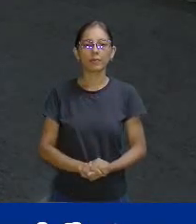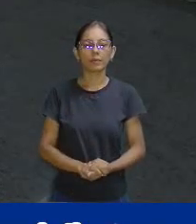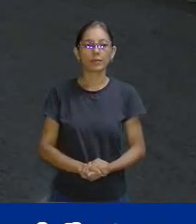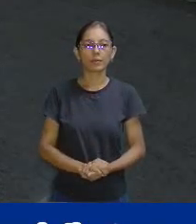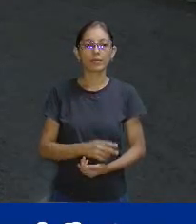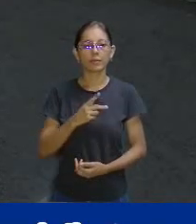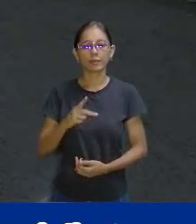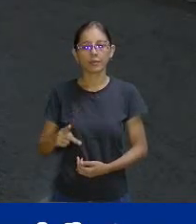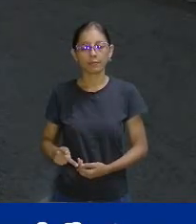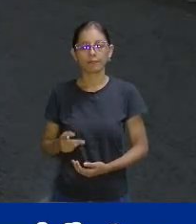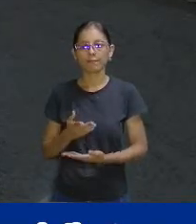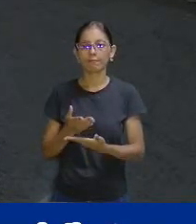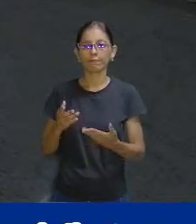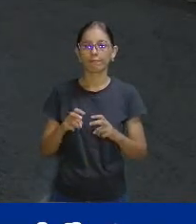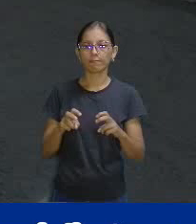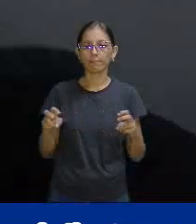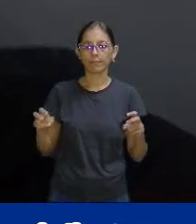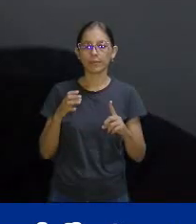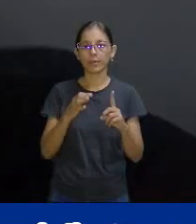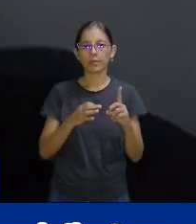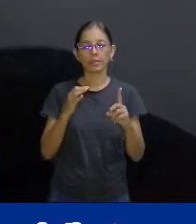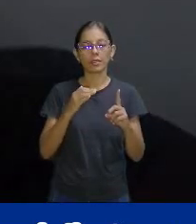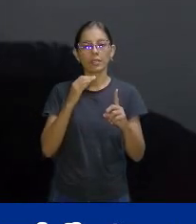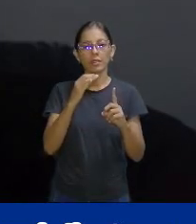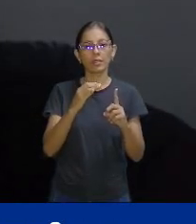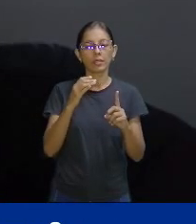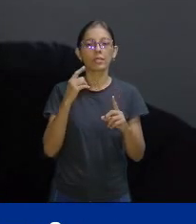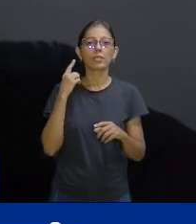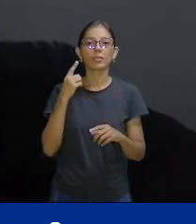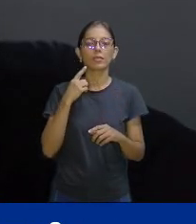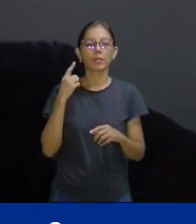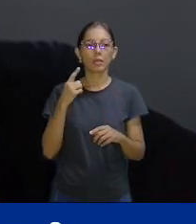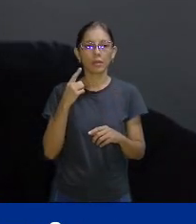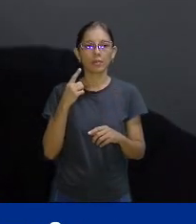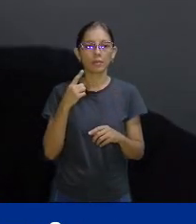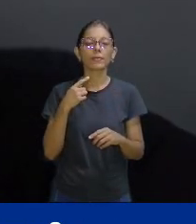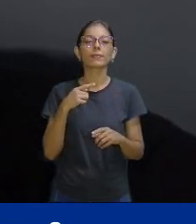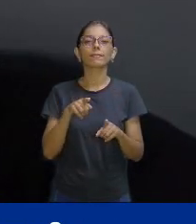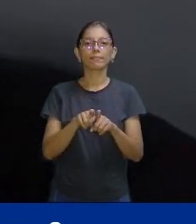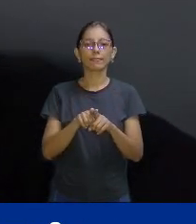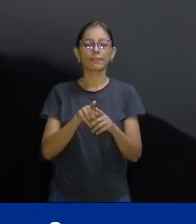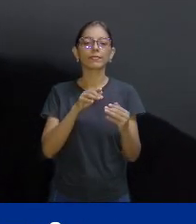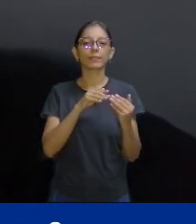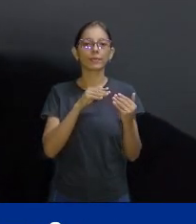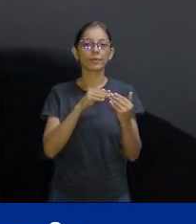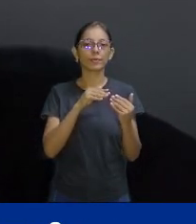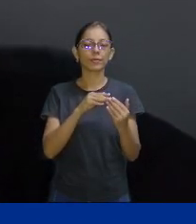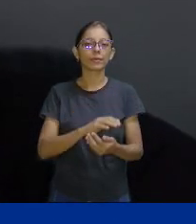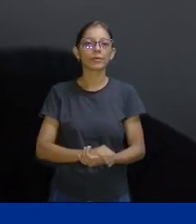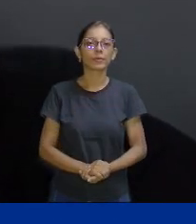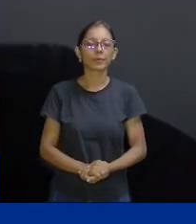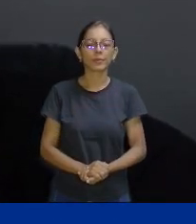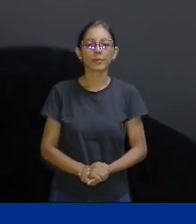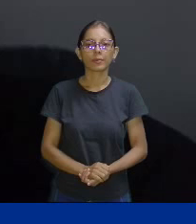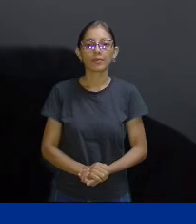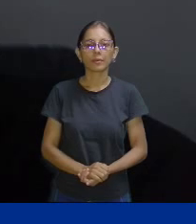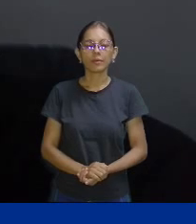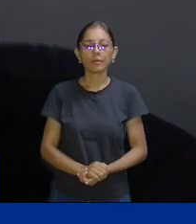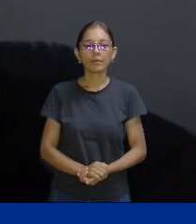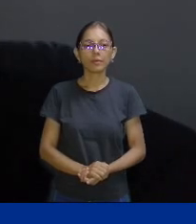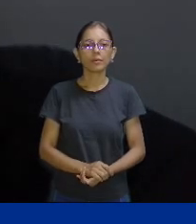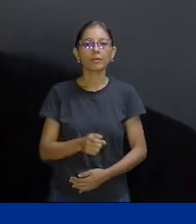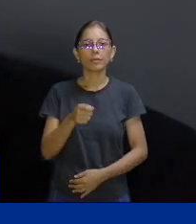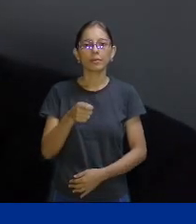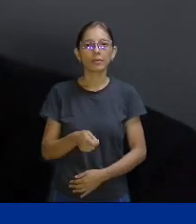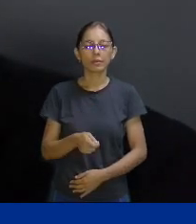eminentes pares, doutora Procuradora Regional, ilustres advogados, a mesma vez, senhor presidente, acompanho integralmente o relator.